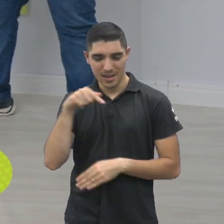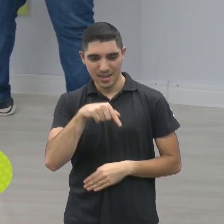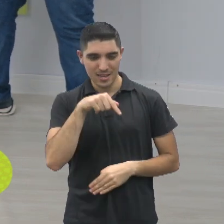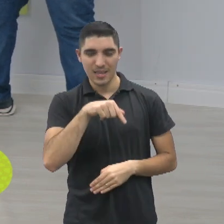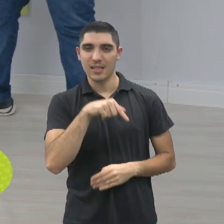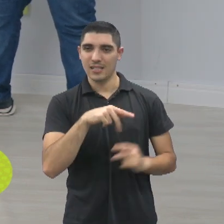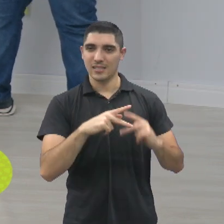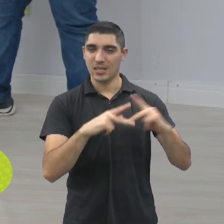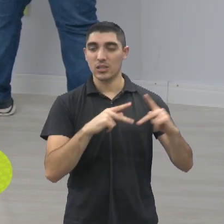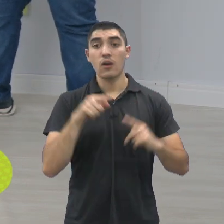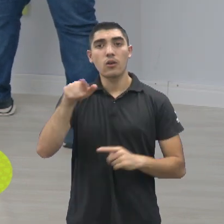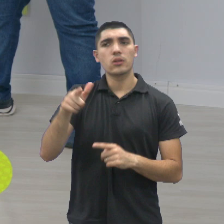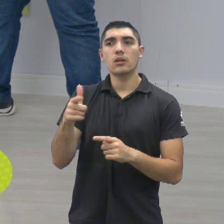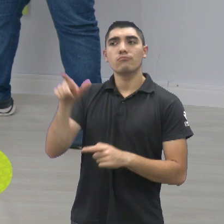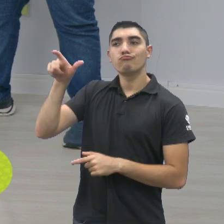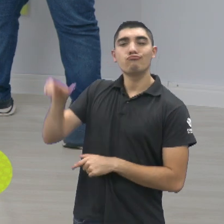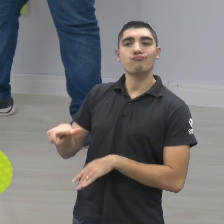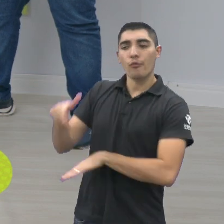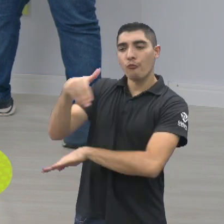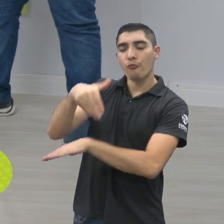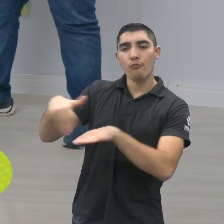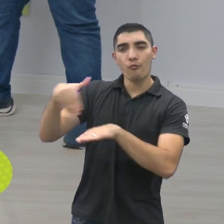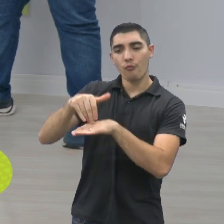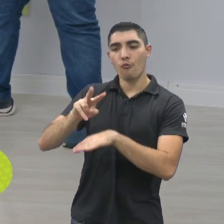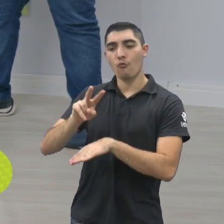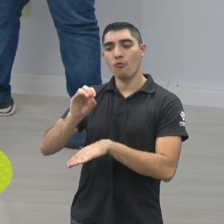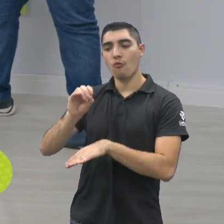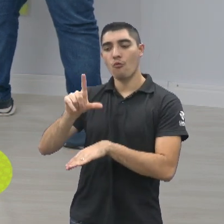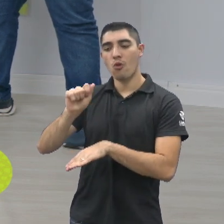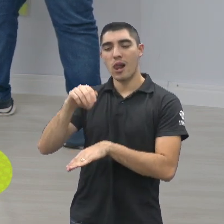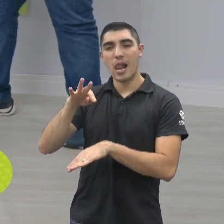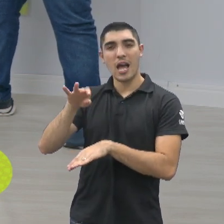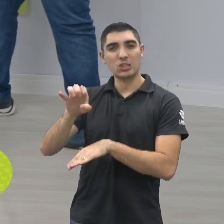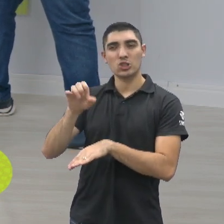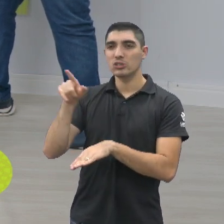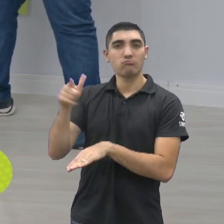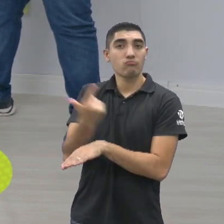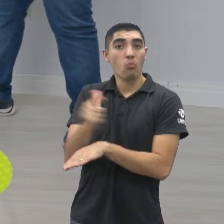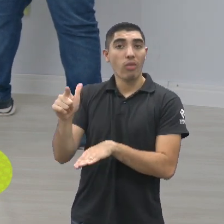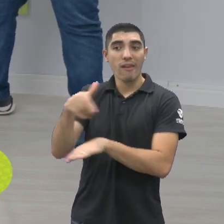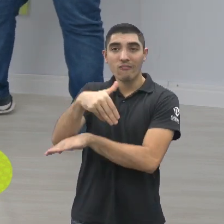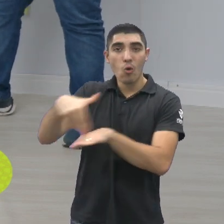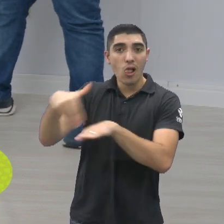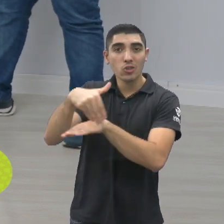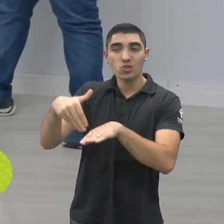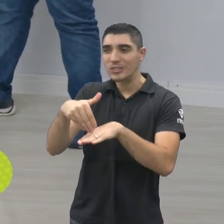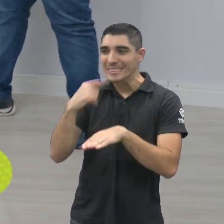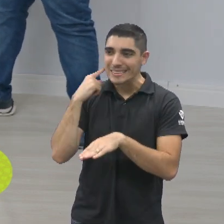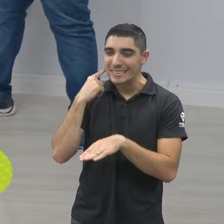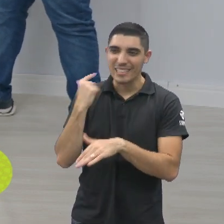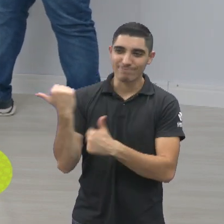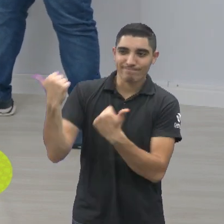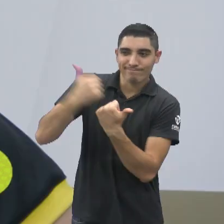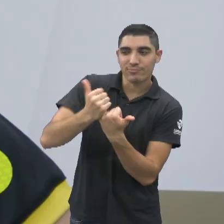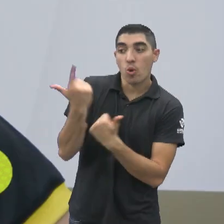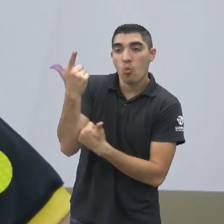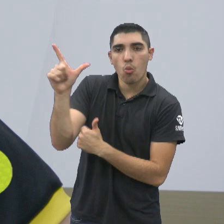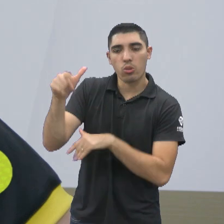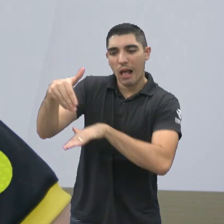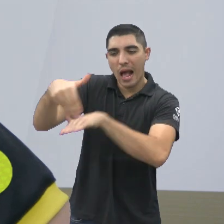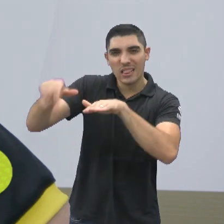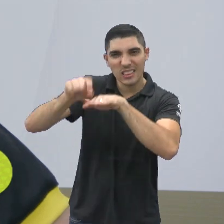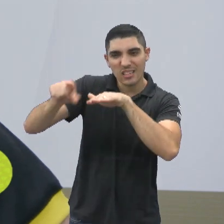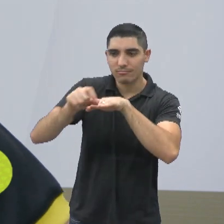tomar gols, você não tinha volante, você teve que improvisar atacante ali no meio de campo, marcador da equipe do Joseense naquela oportunidade? Foi isso.